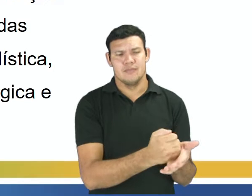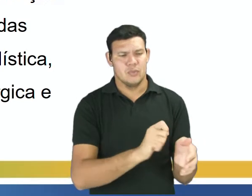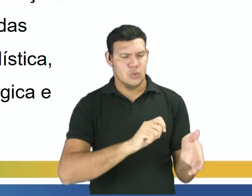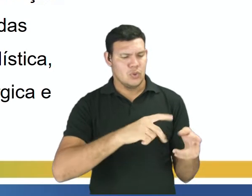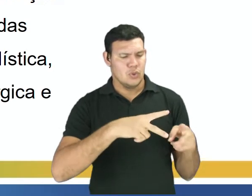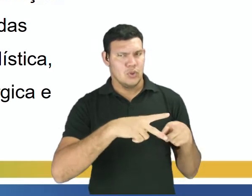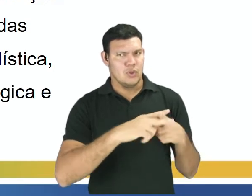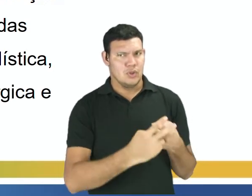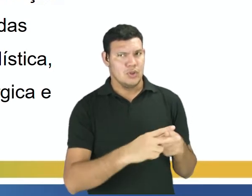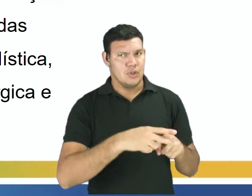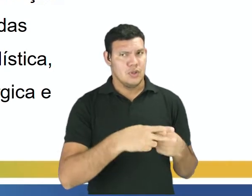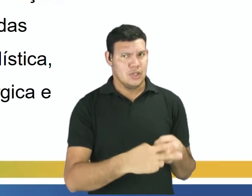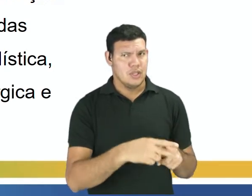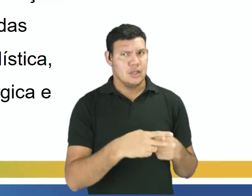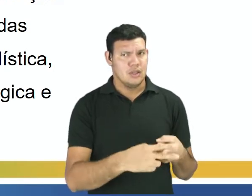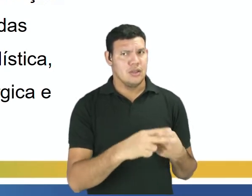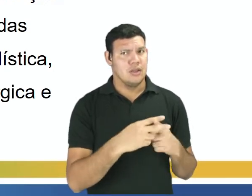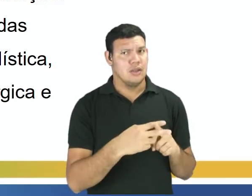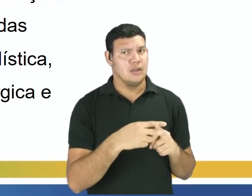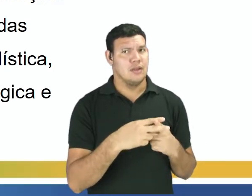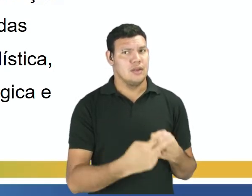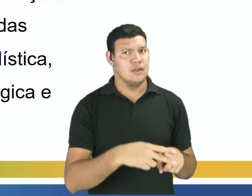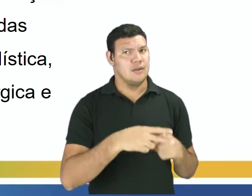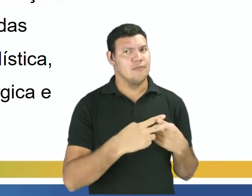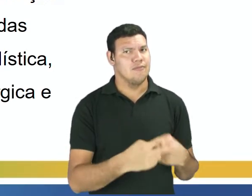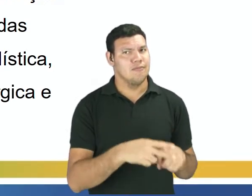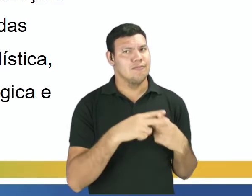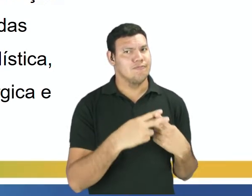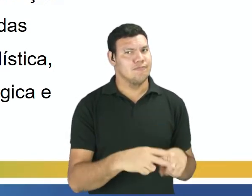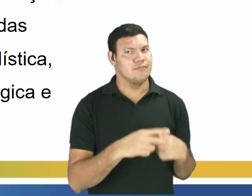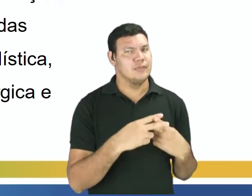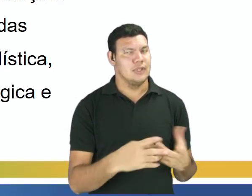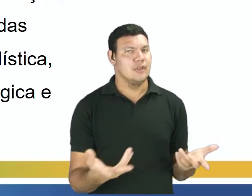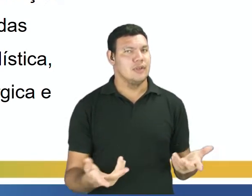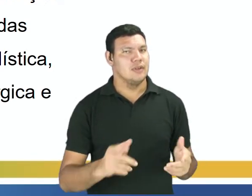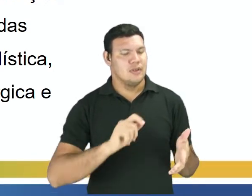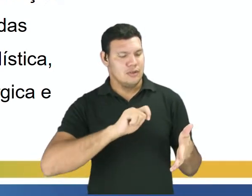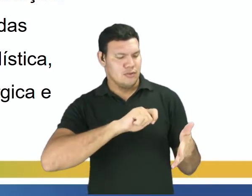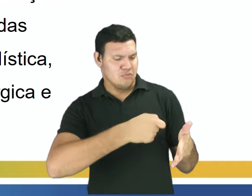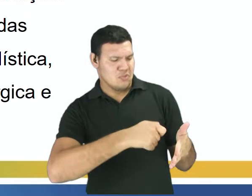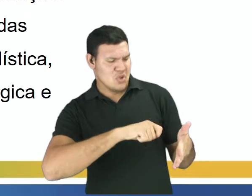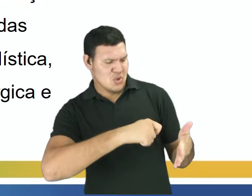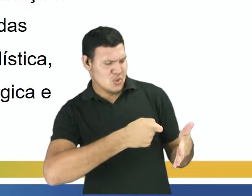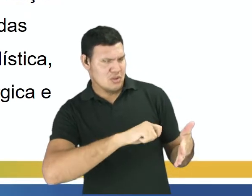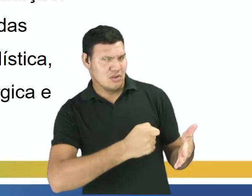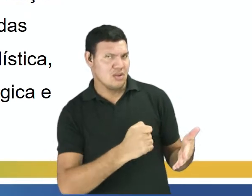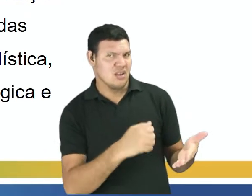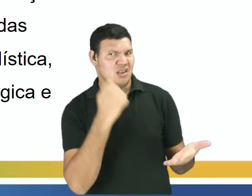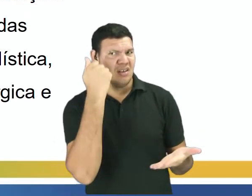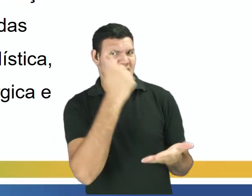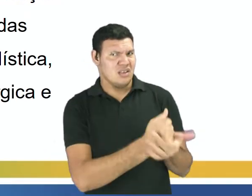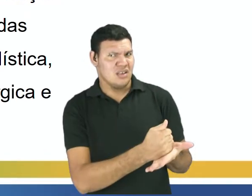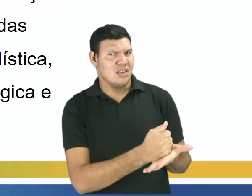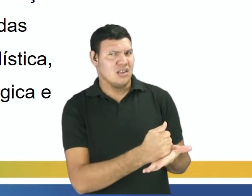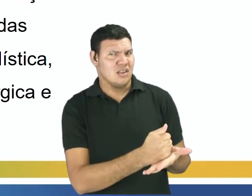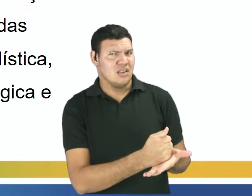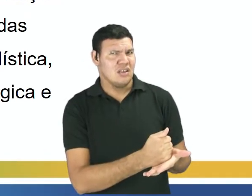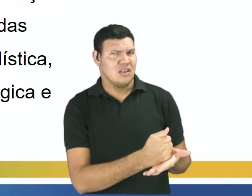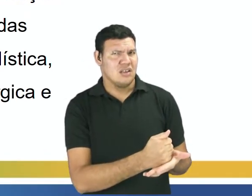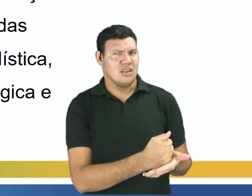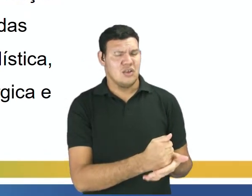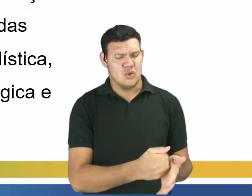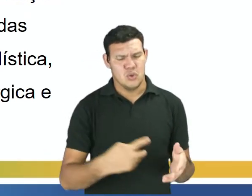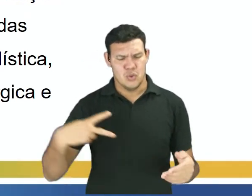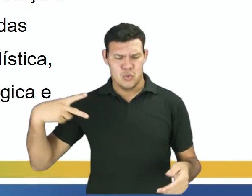arrochar um parafuso, então essa é a especialização dele. Se é um contratado apenas para fazer o corte